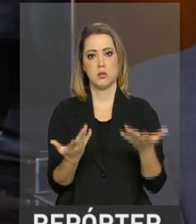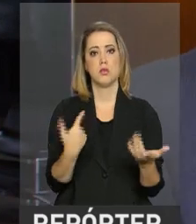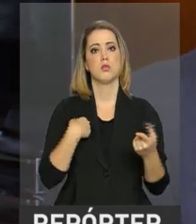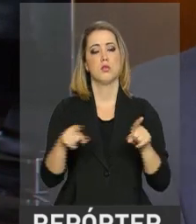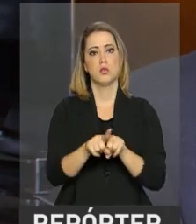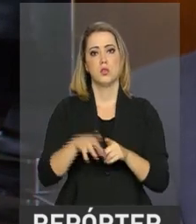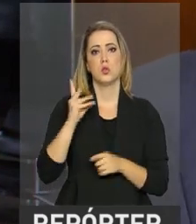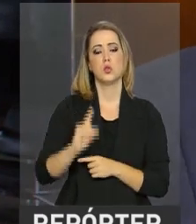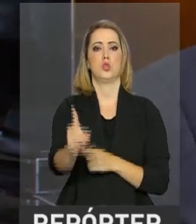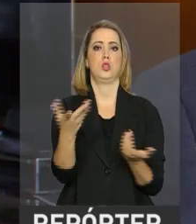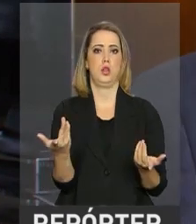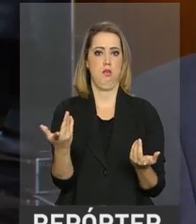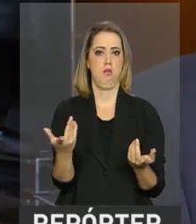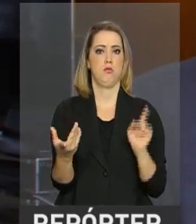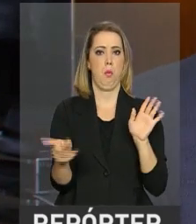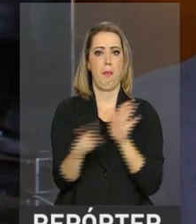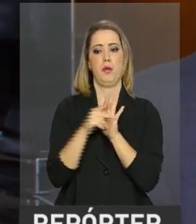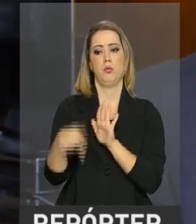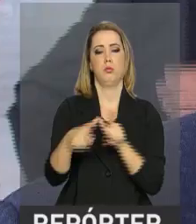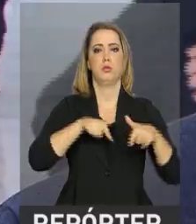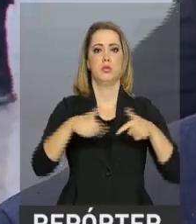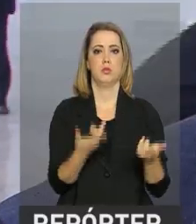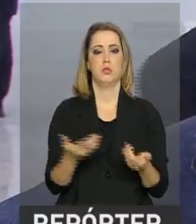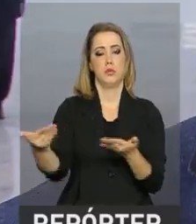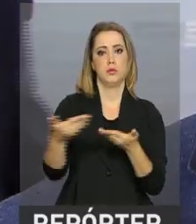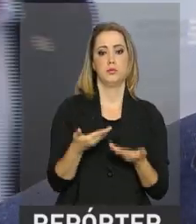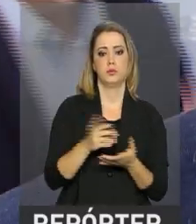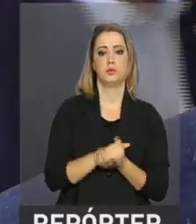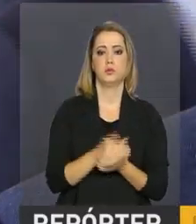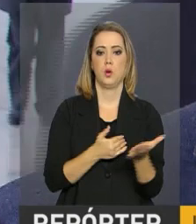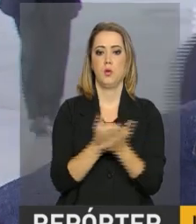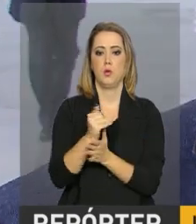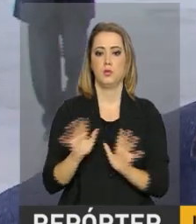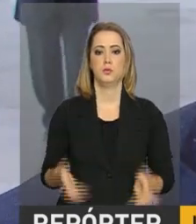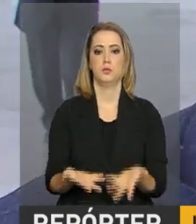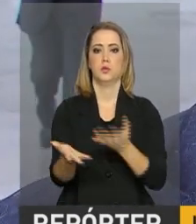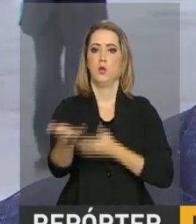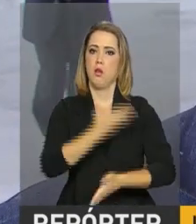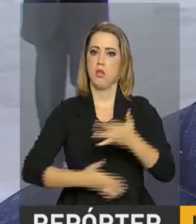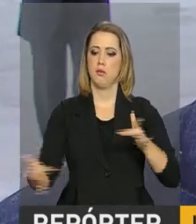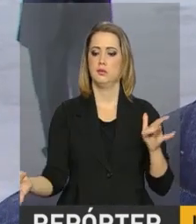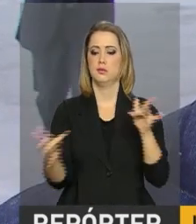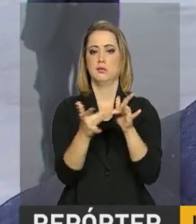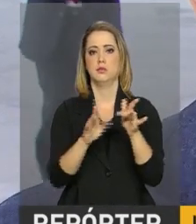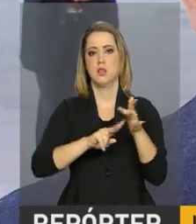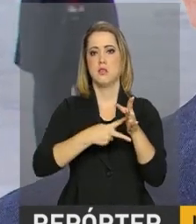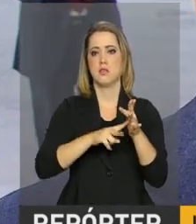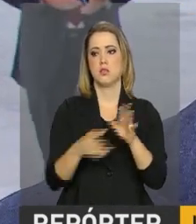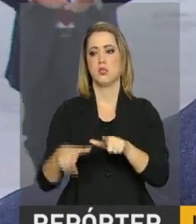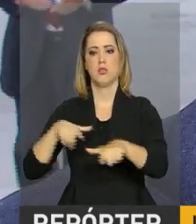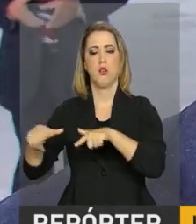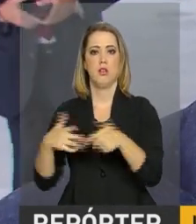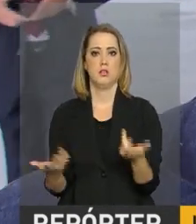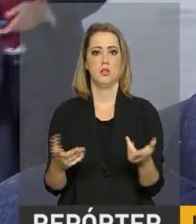direitos indisponíveis Então essa medida vem nesse sentido começa a valorizar a negociação entre sindicatos de trabalhadores